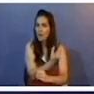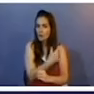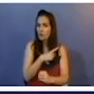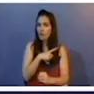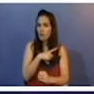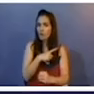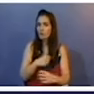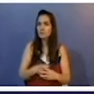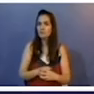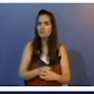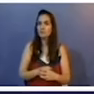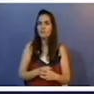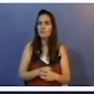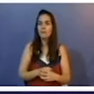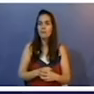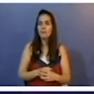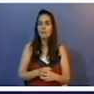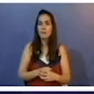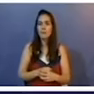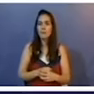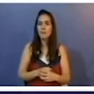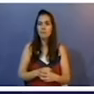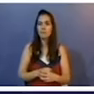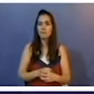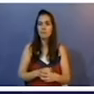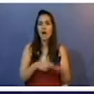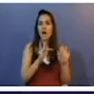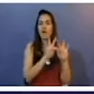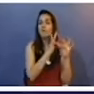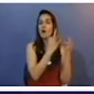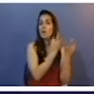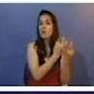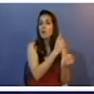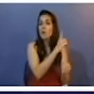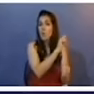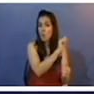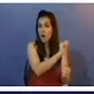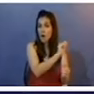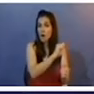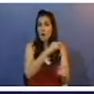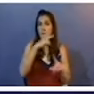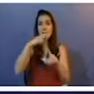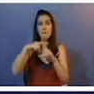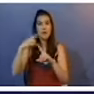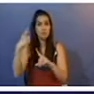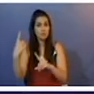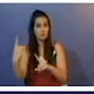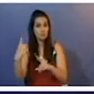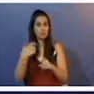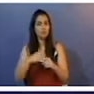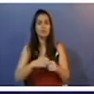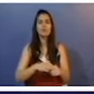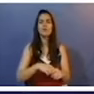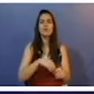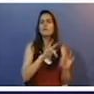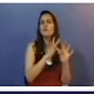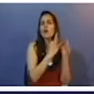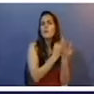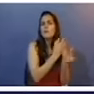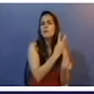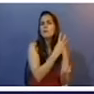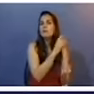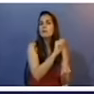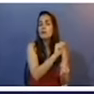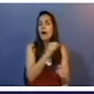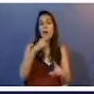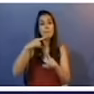família 1A mais 1, a carga elétrica mais 1, família 2A mais 2, família 3A, no caso aqui, é o